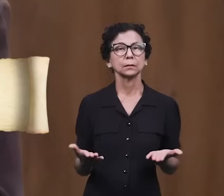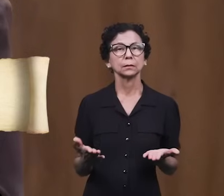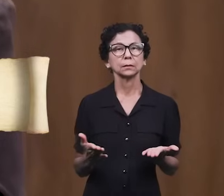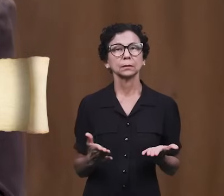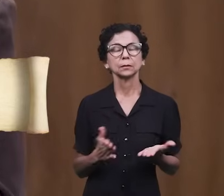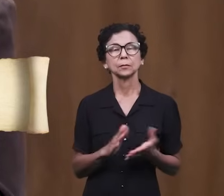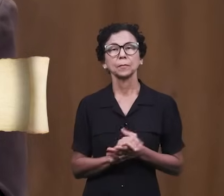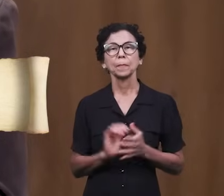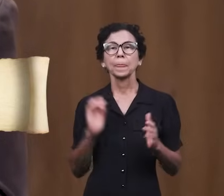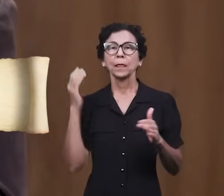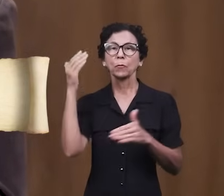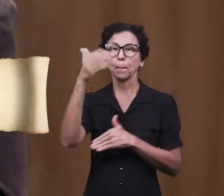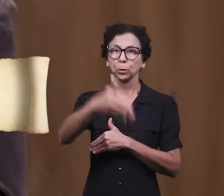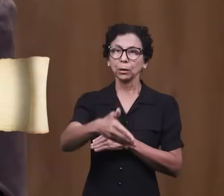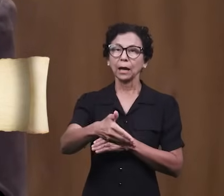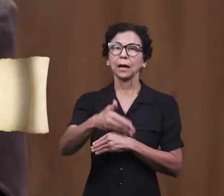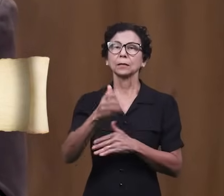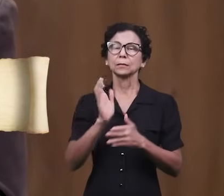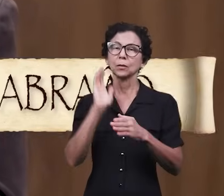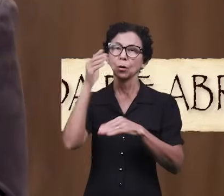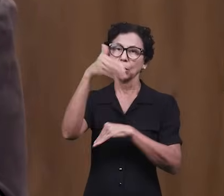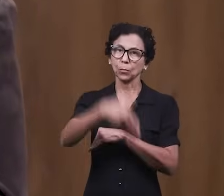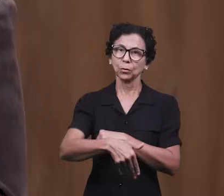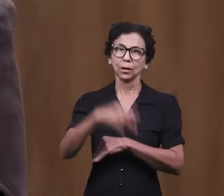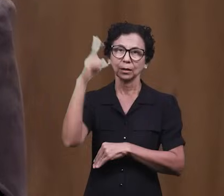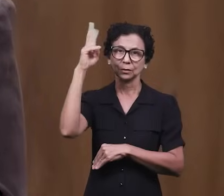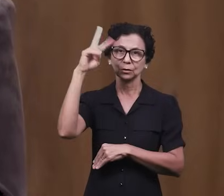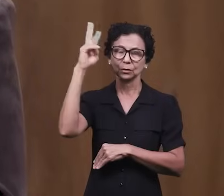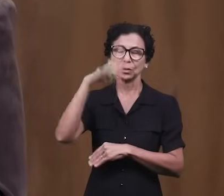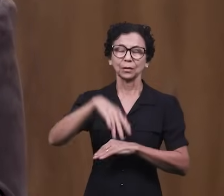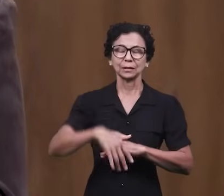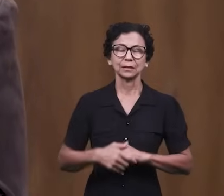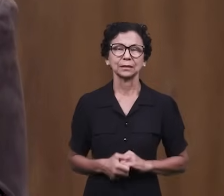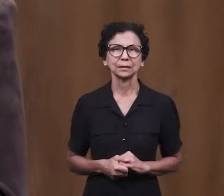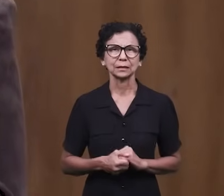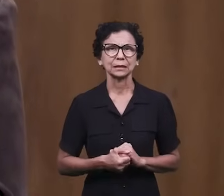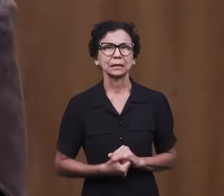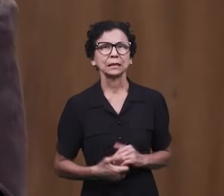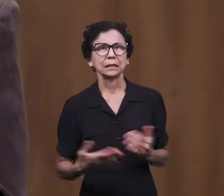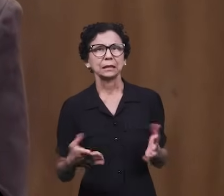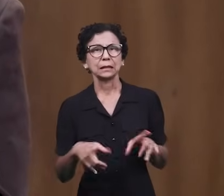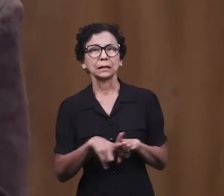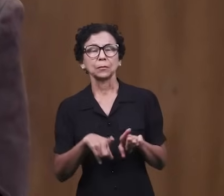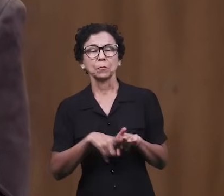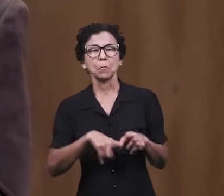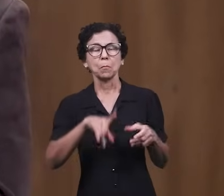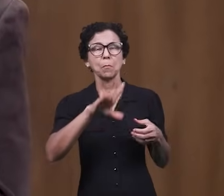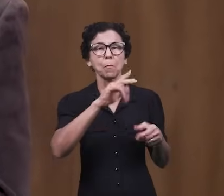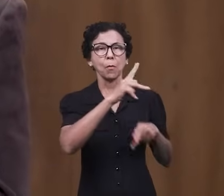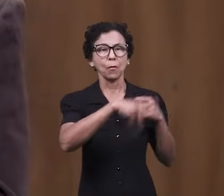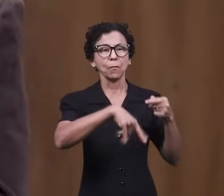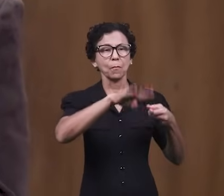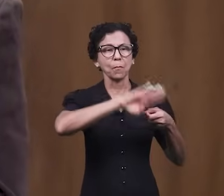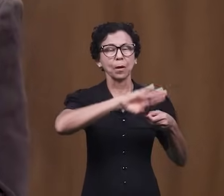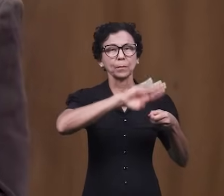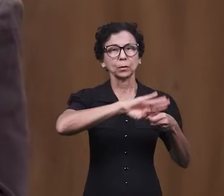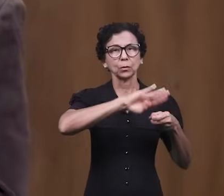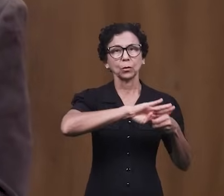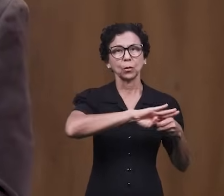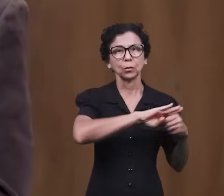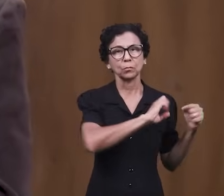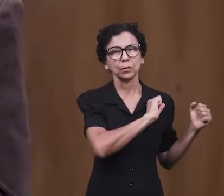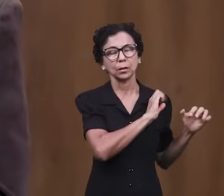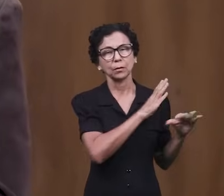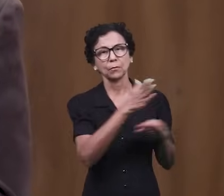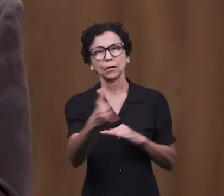invasão, quando os babilônios invadem e destroem aquele local, nós temos um segundo momento, uma